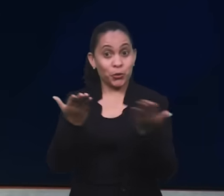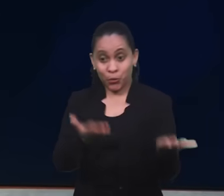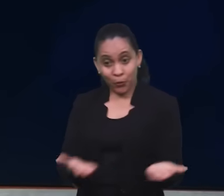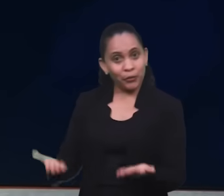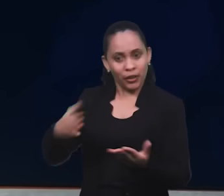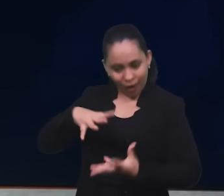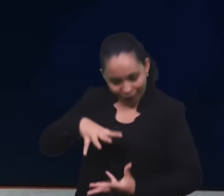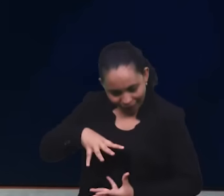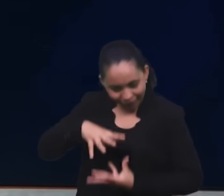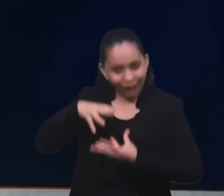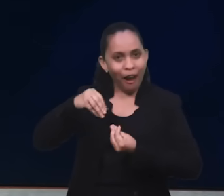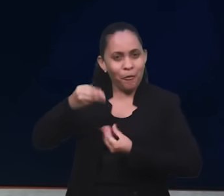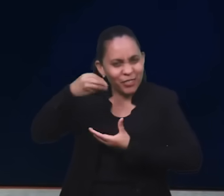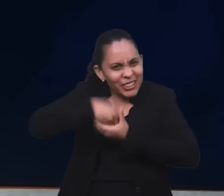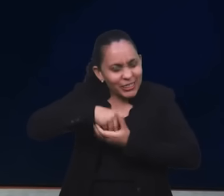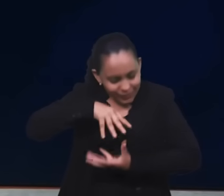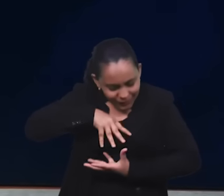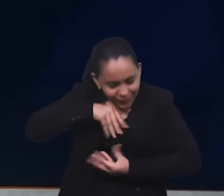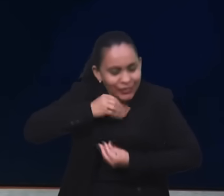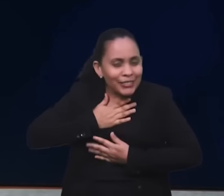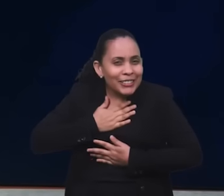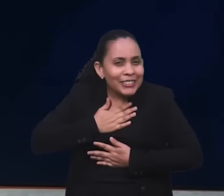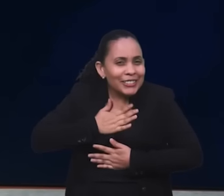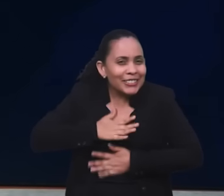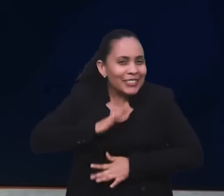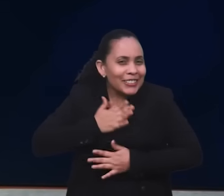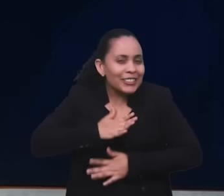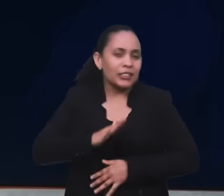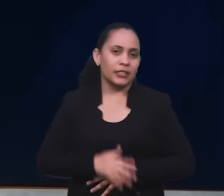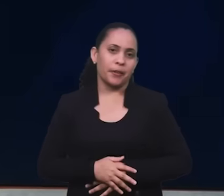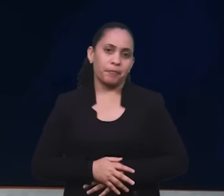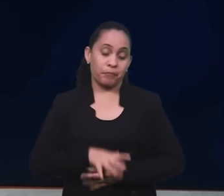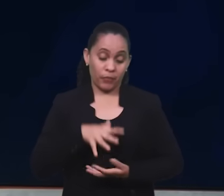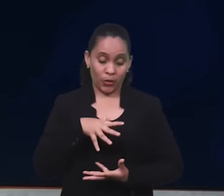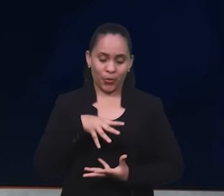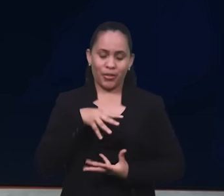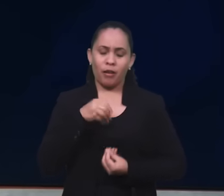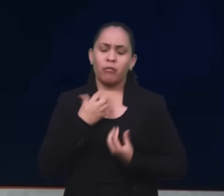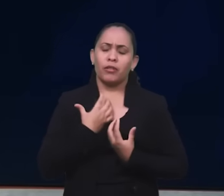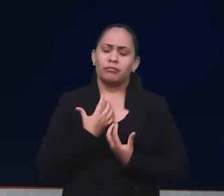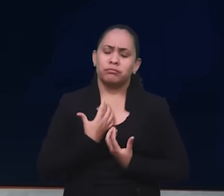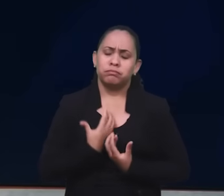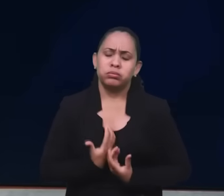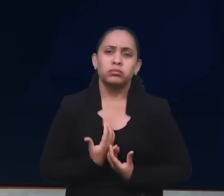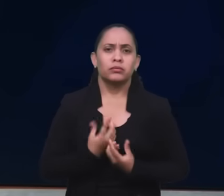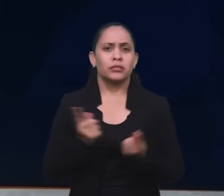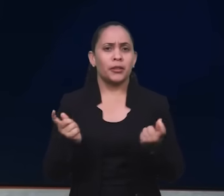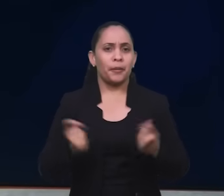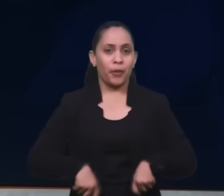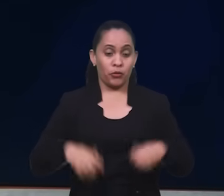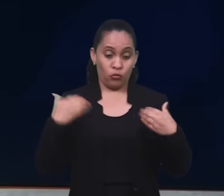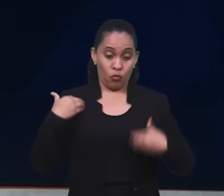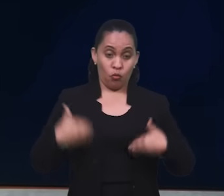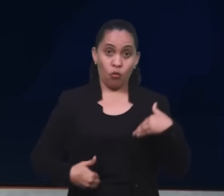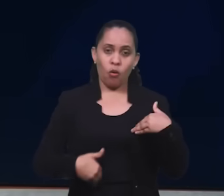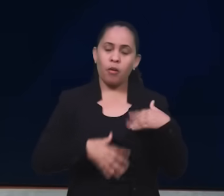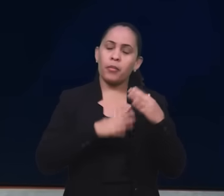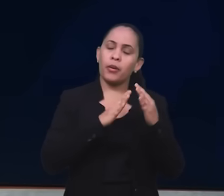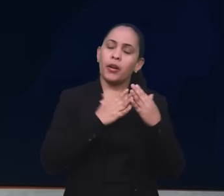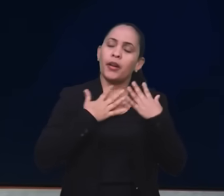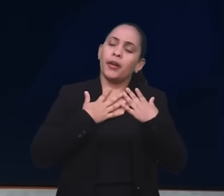você descansar a sua alma, porque quando a alma está cansada, você pode até descansar o